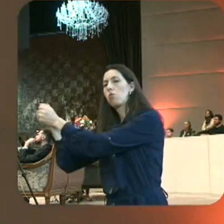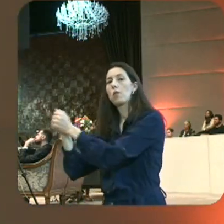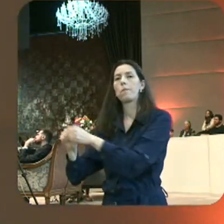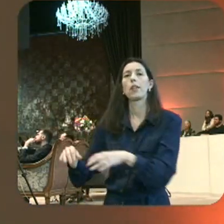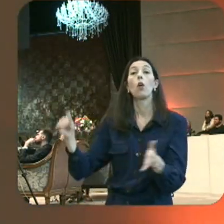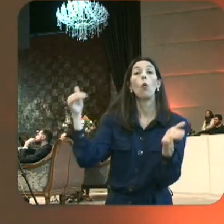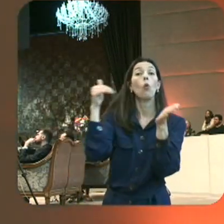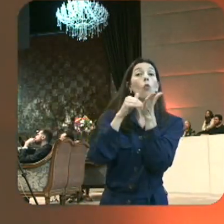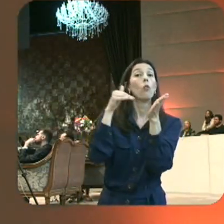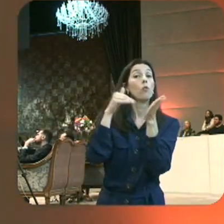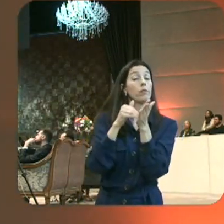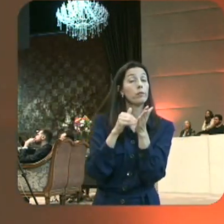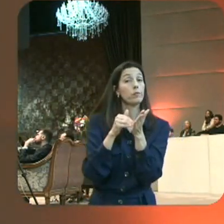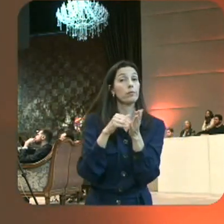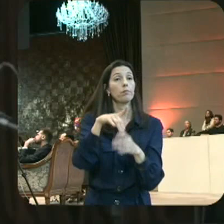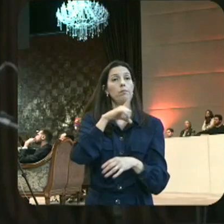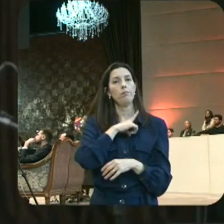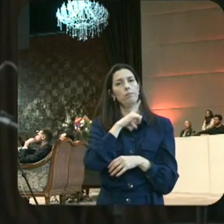final